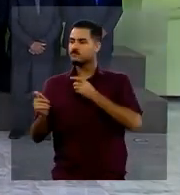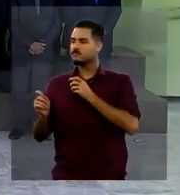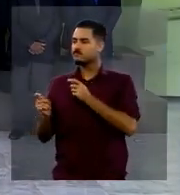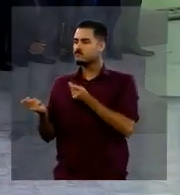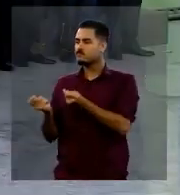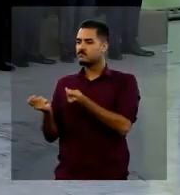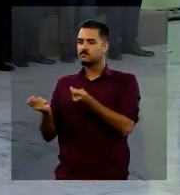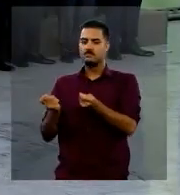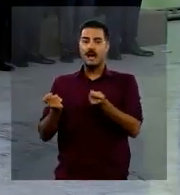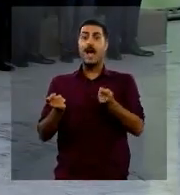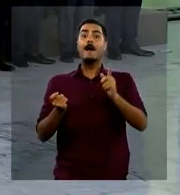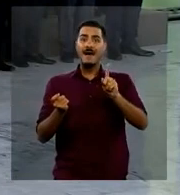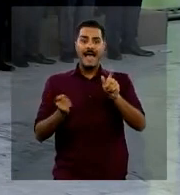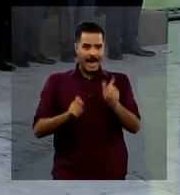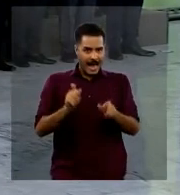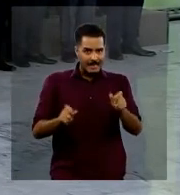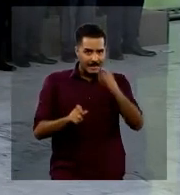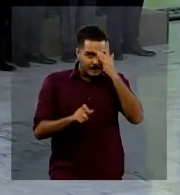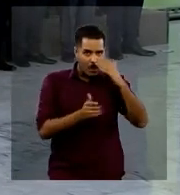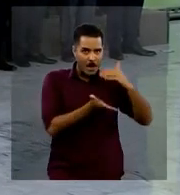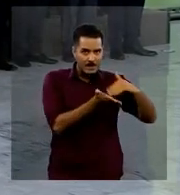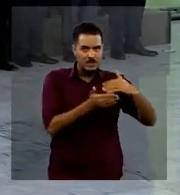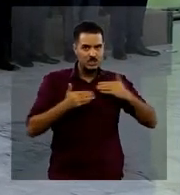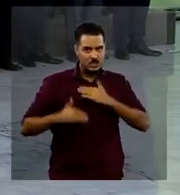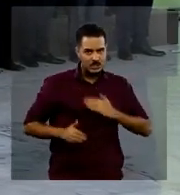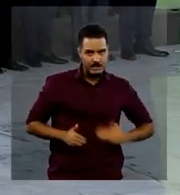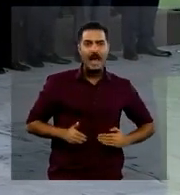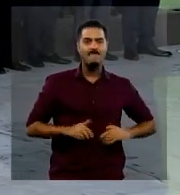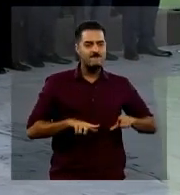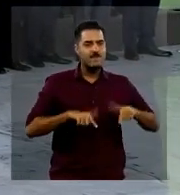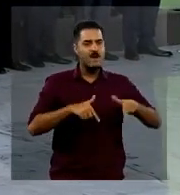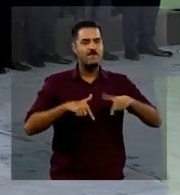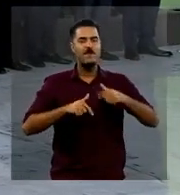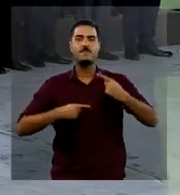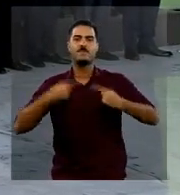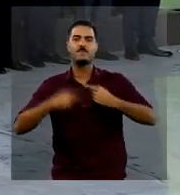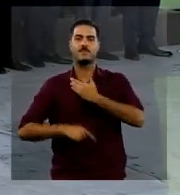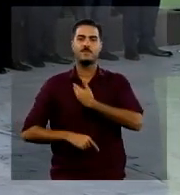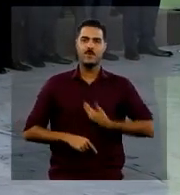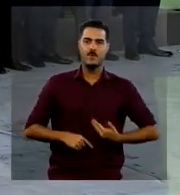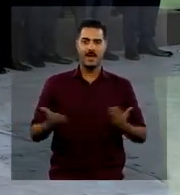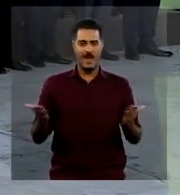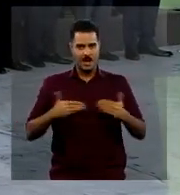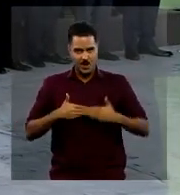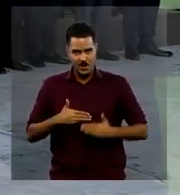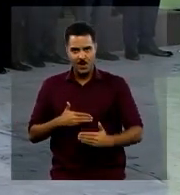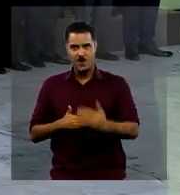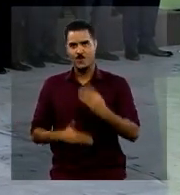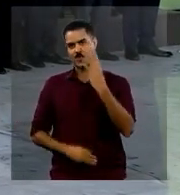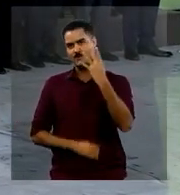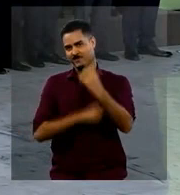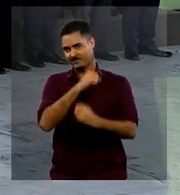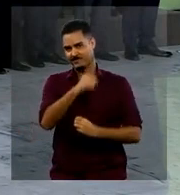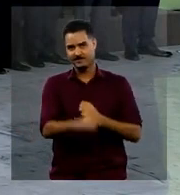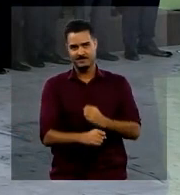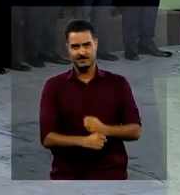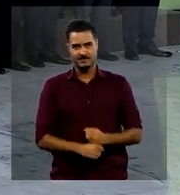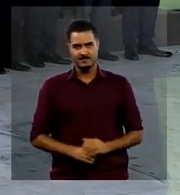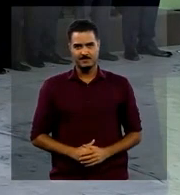os programas, projetos, políticas públicas agora e pelos próximos 4 anos.